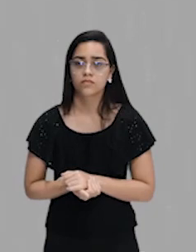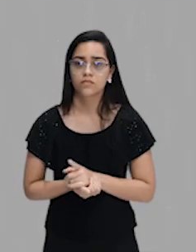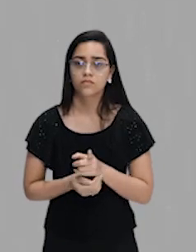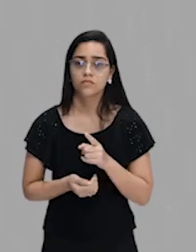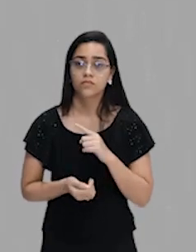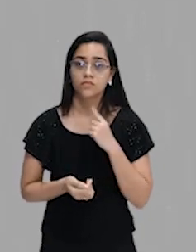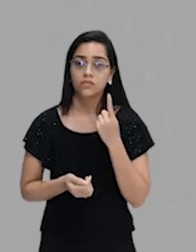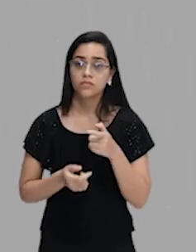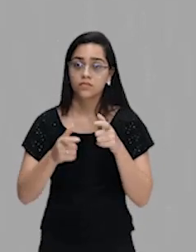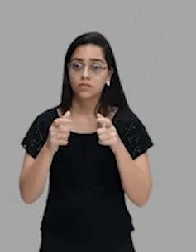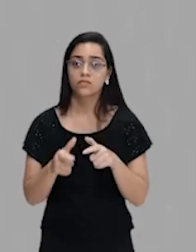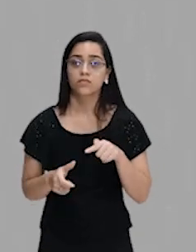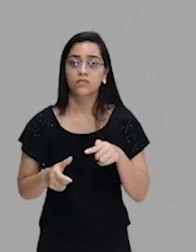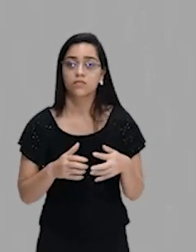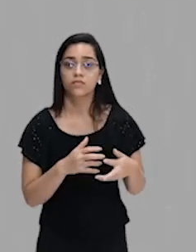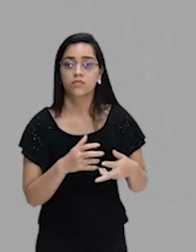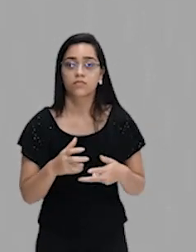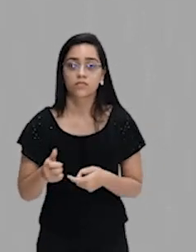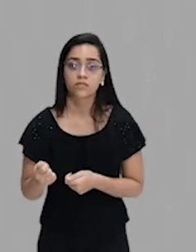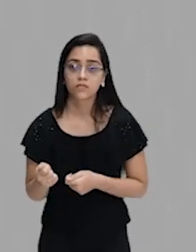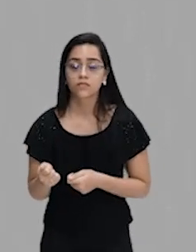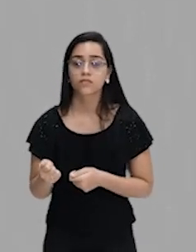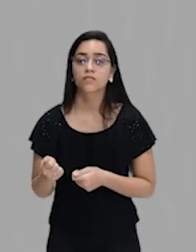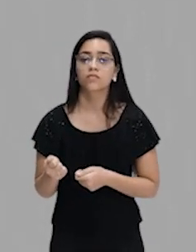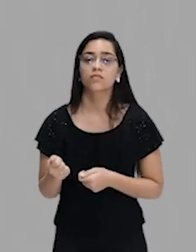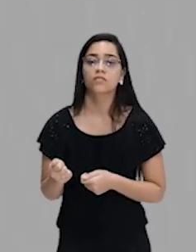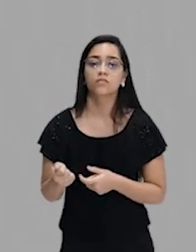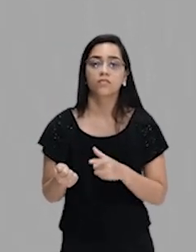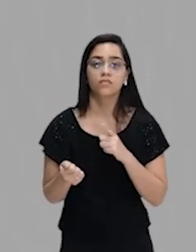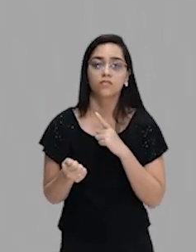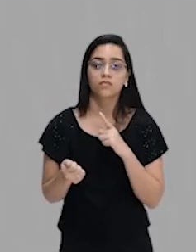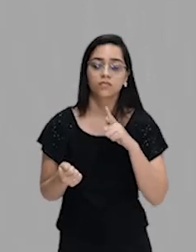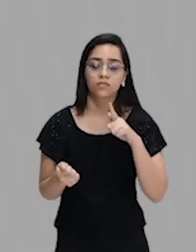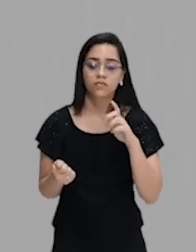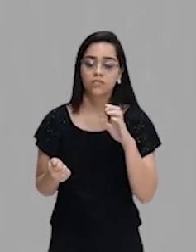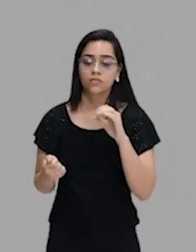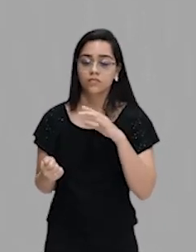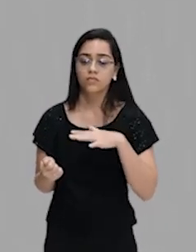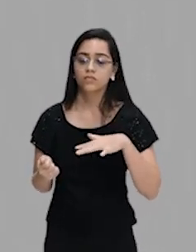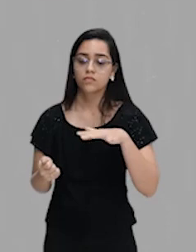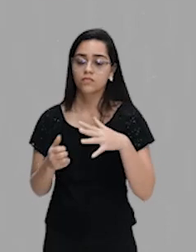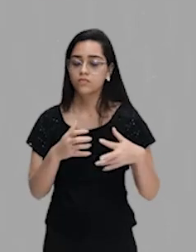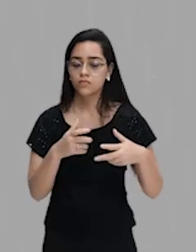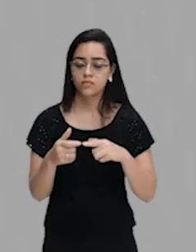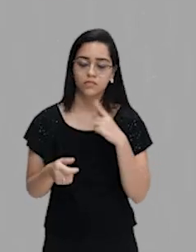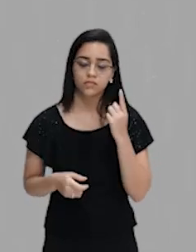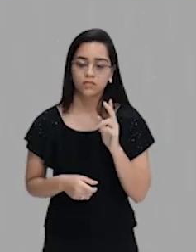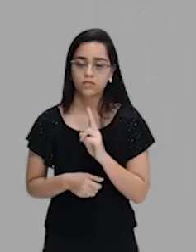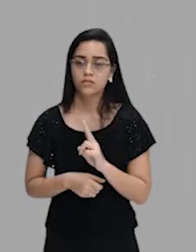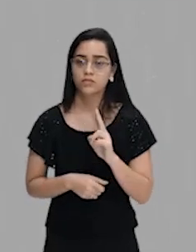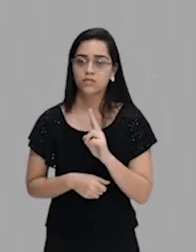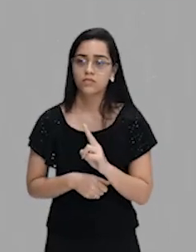para a localização na Terra, né, para o geoespaçamento da Terra, nós utilizamos aí,